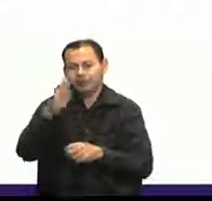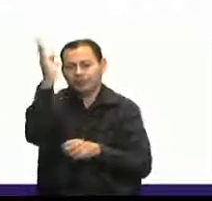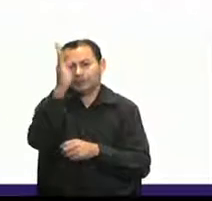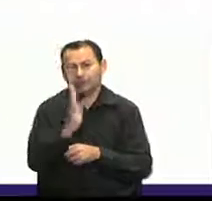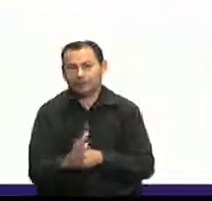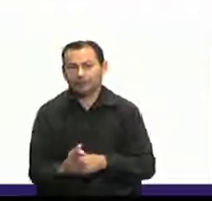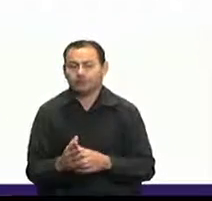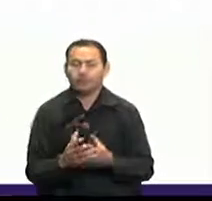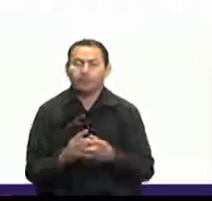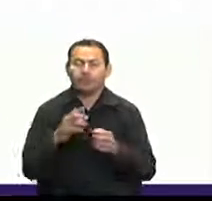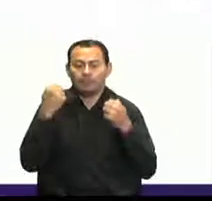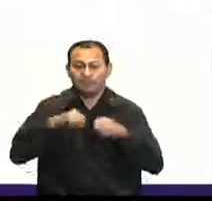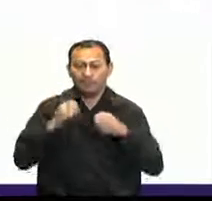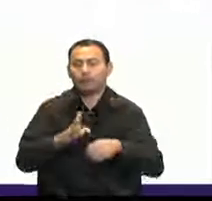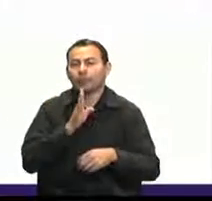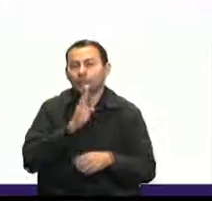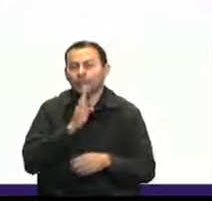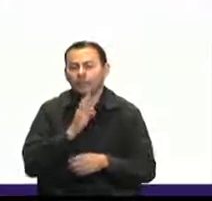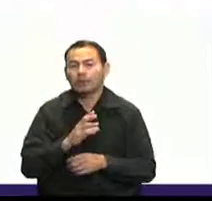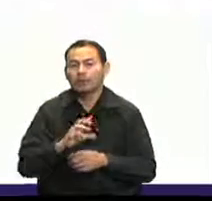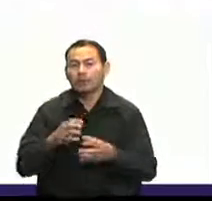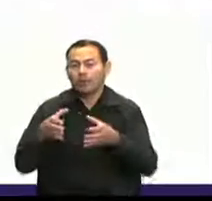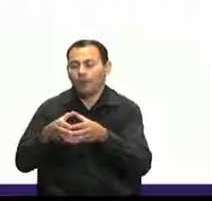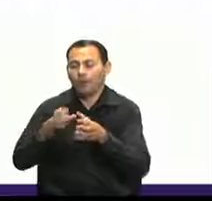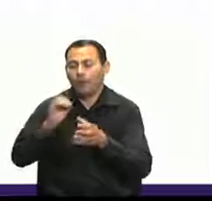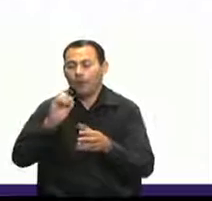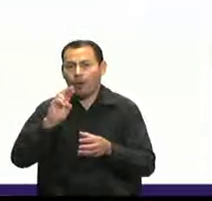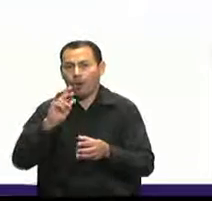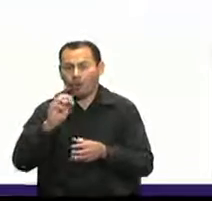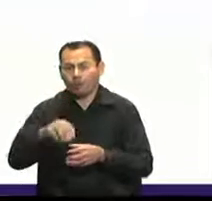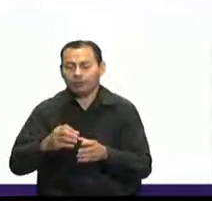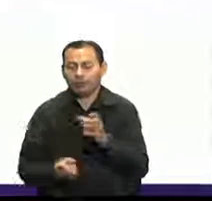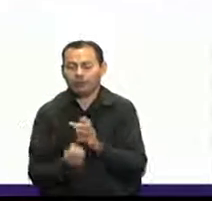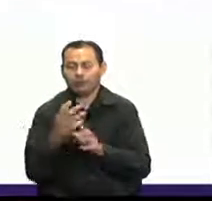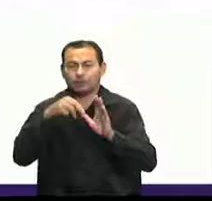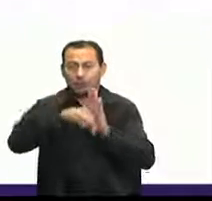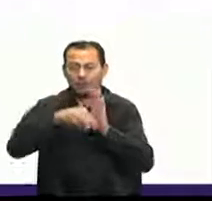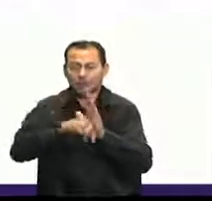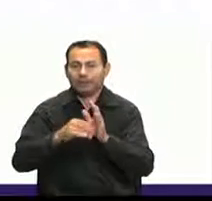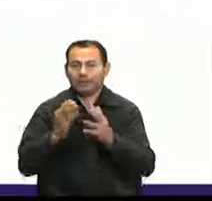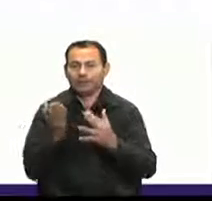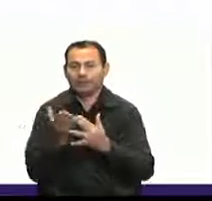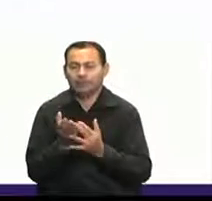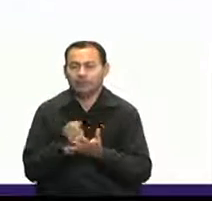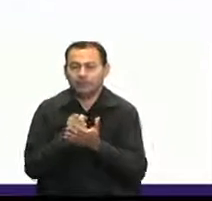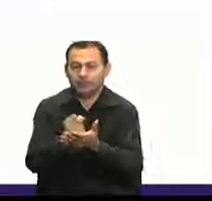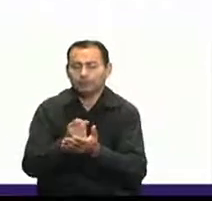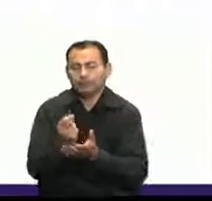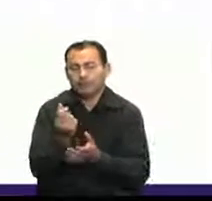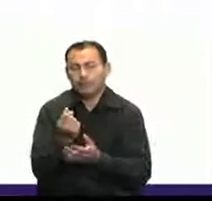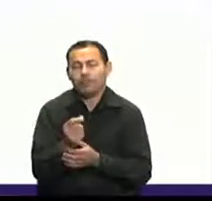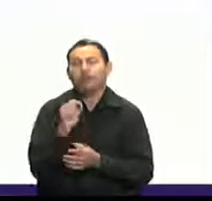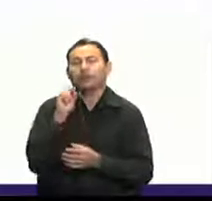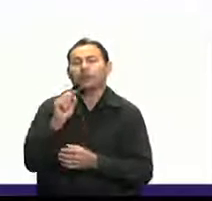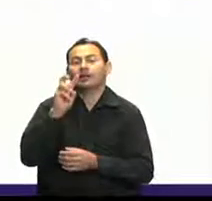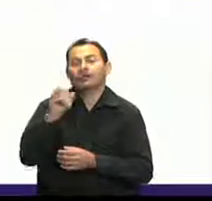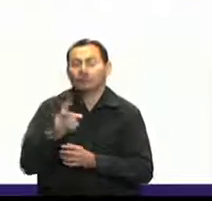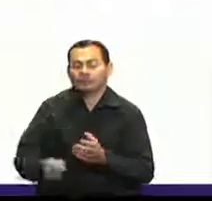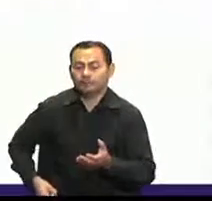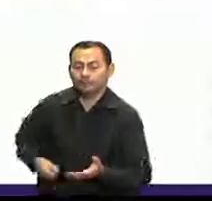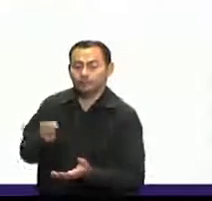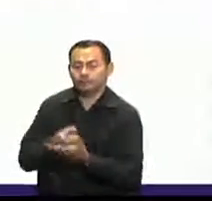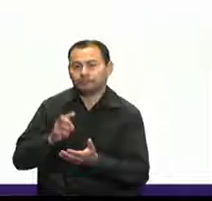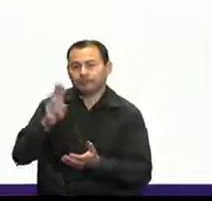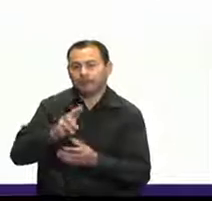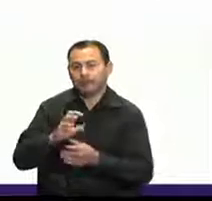nacional precisamos conhecer os órgãos que que normas os tipos de intermediadores financeiros quem irá remunerar as